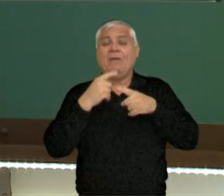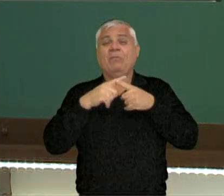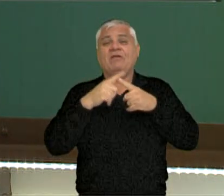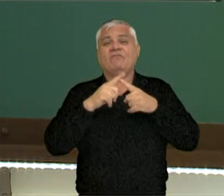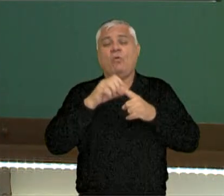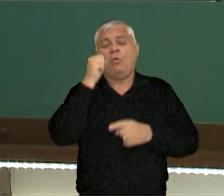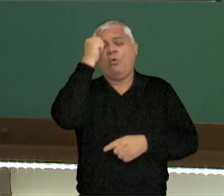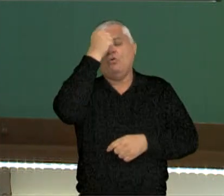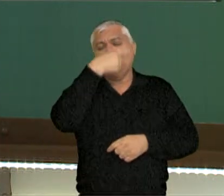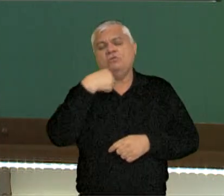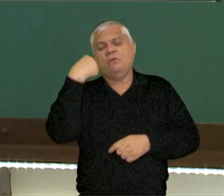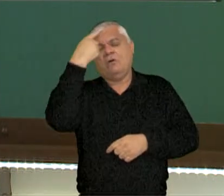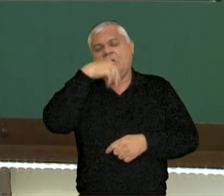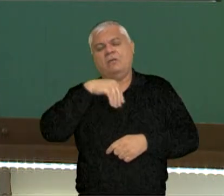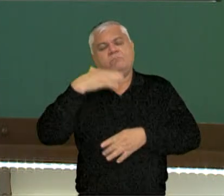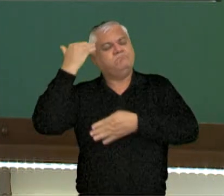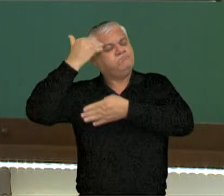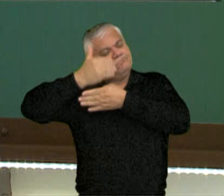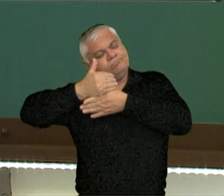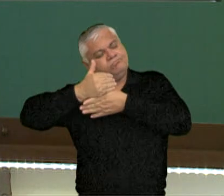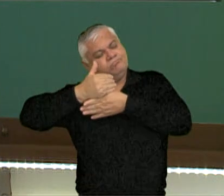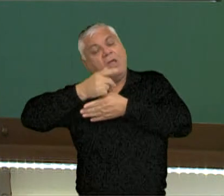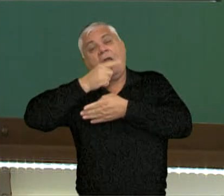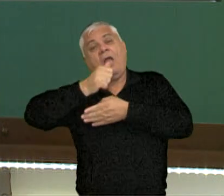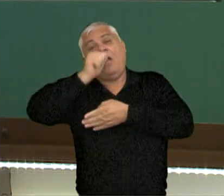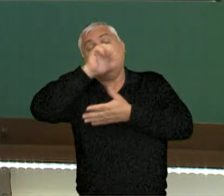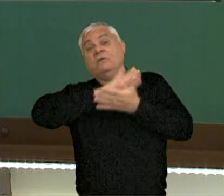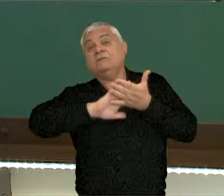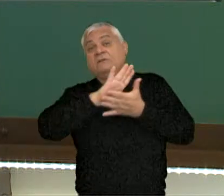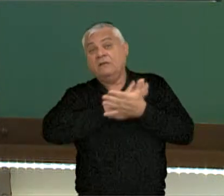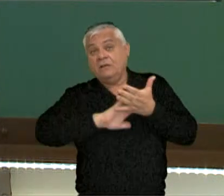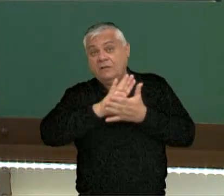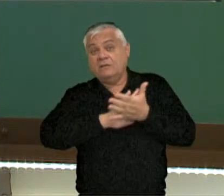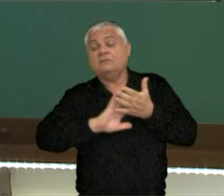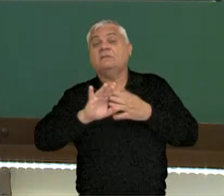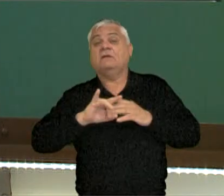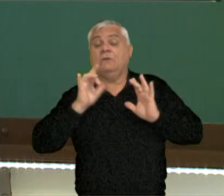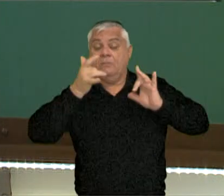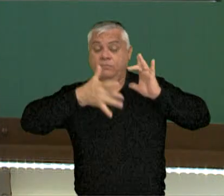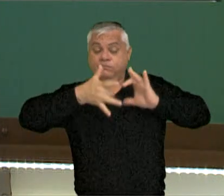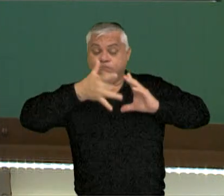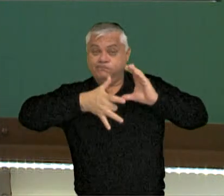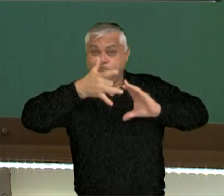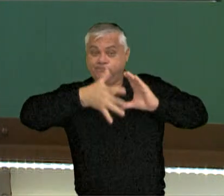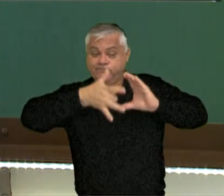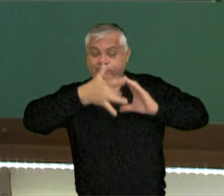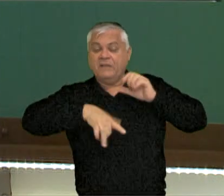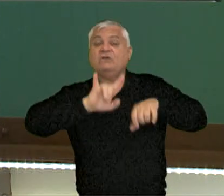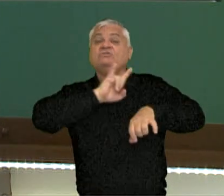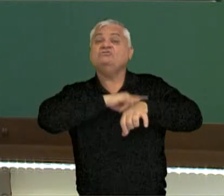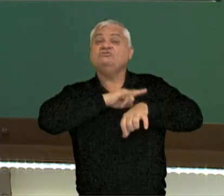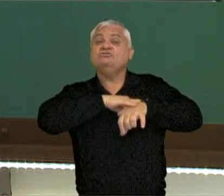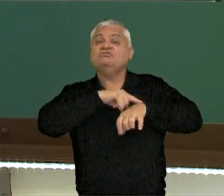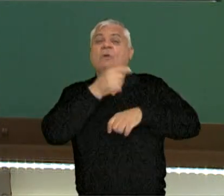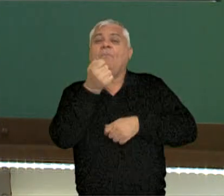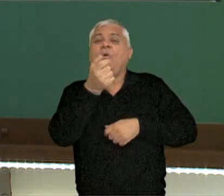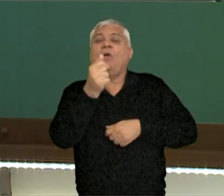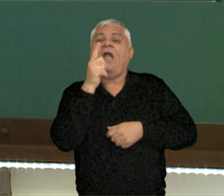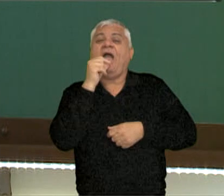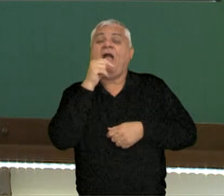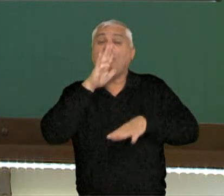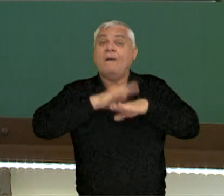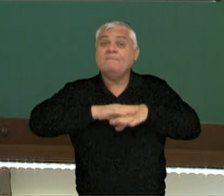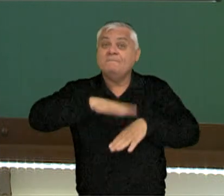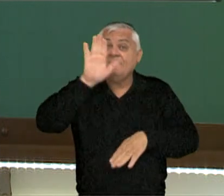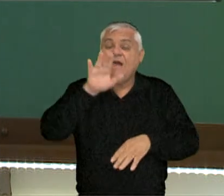horas dormindo sem hidratar o seu corpo. Então, essa urina está com menos água, está com uma concentração